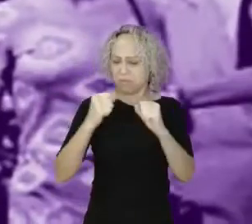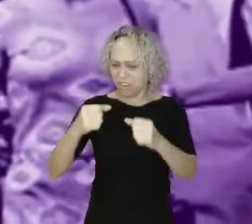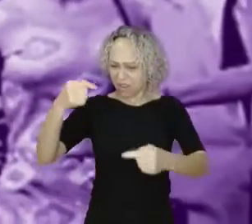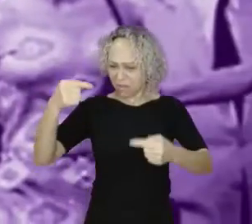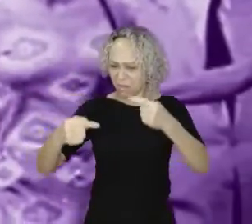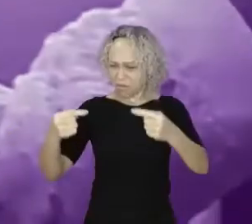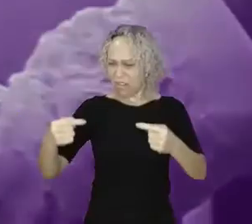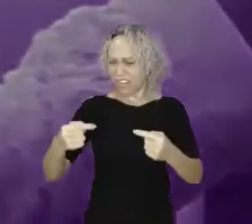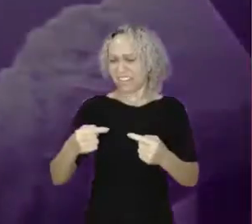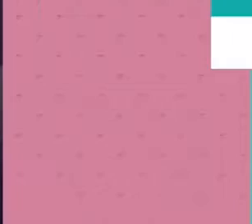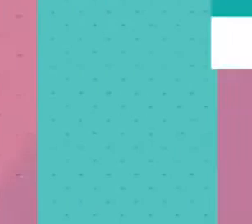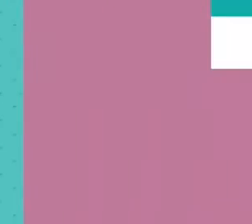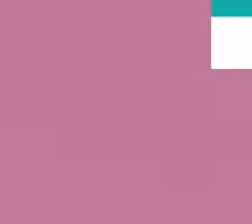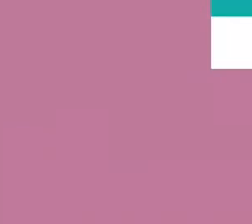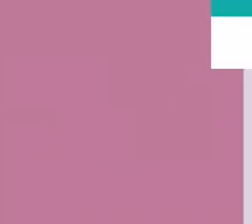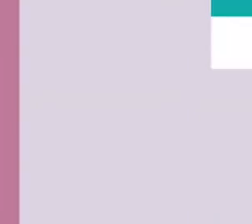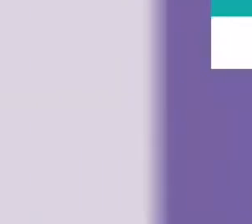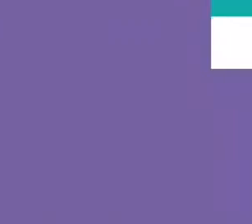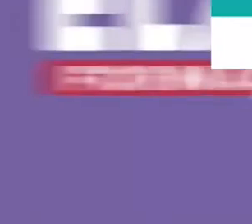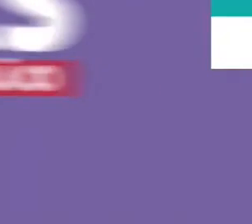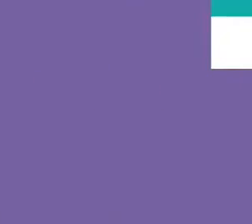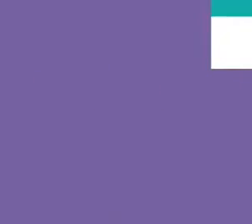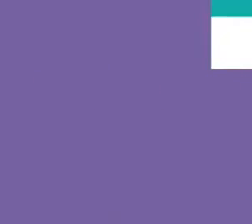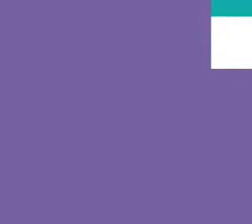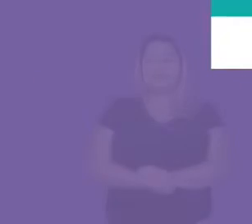de poder.